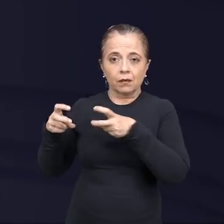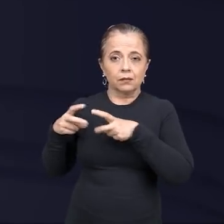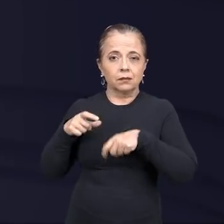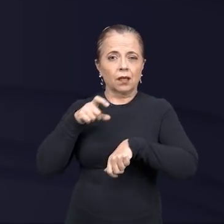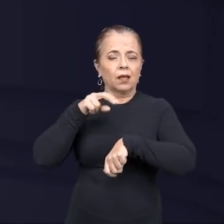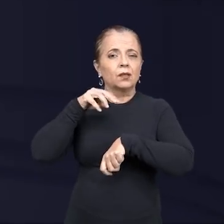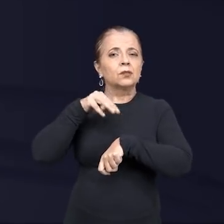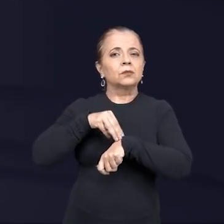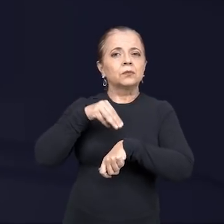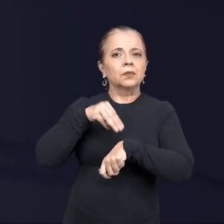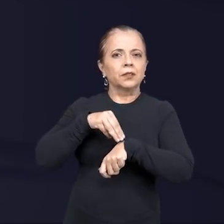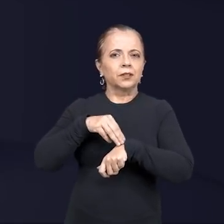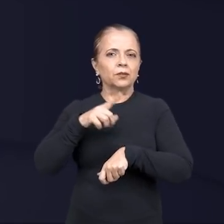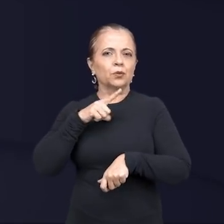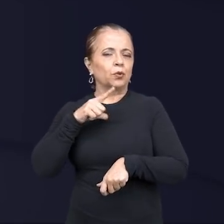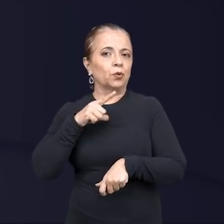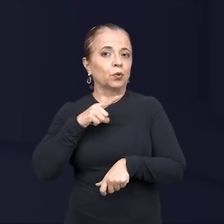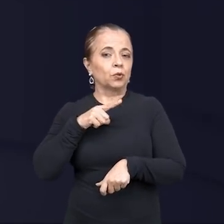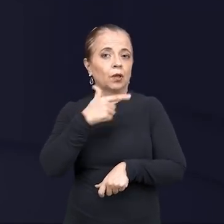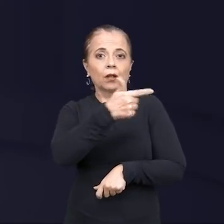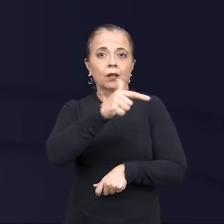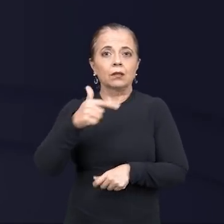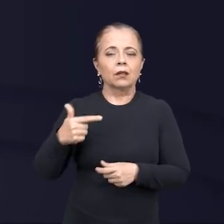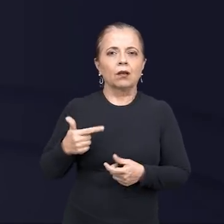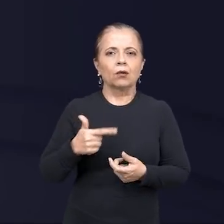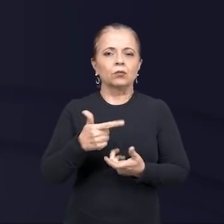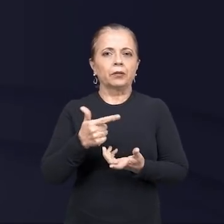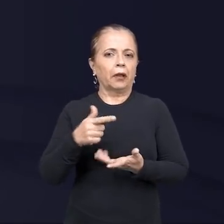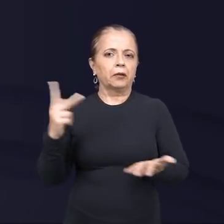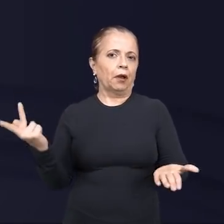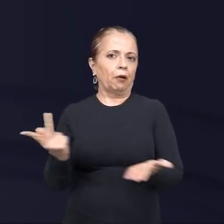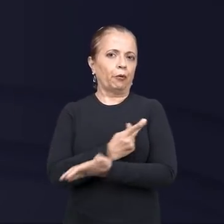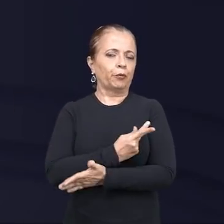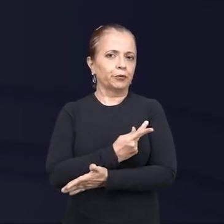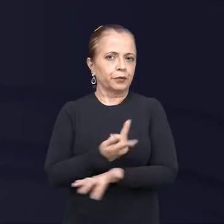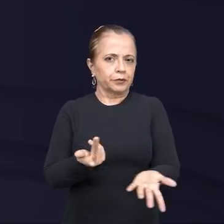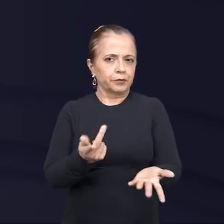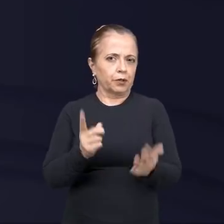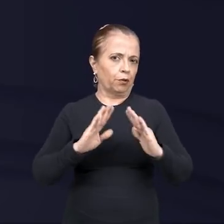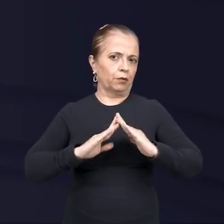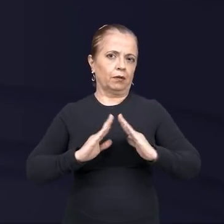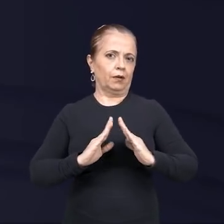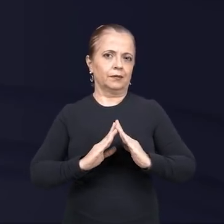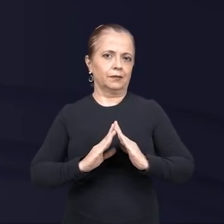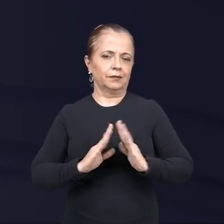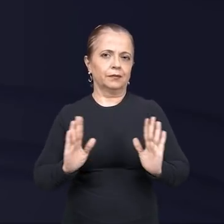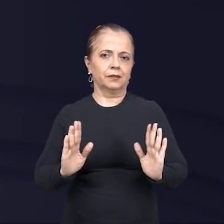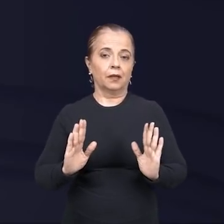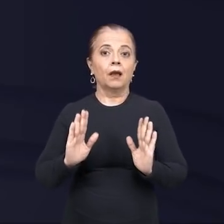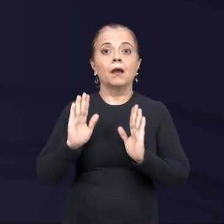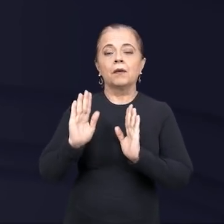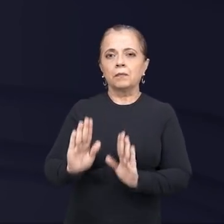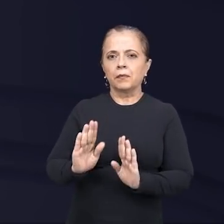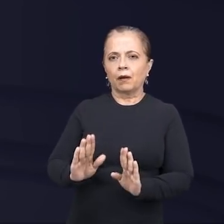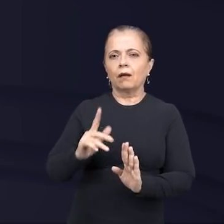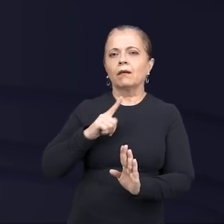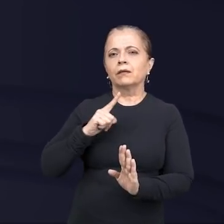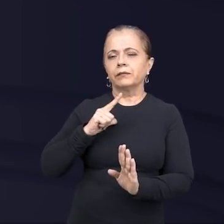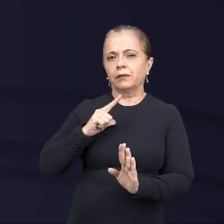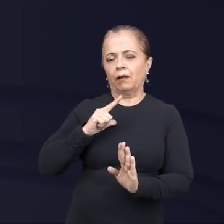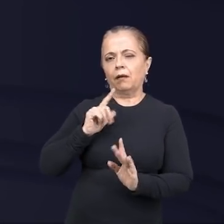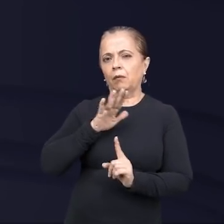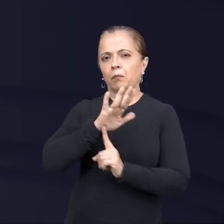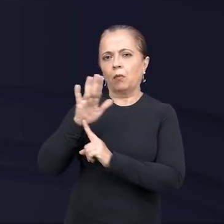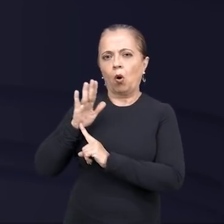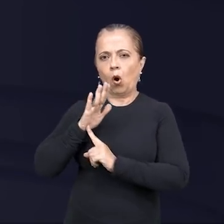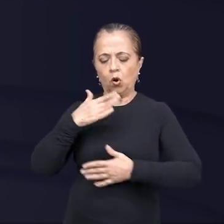desde os primeiros minutos que não se tratava de um mero acidente doméstico. Isso daí quem nos diz é o laudo